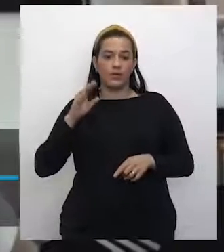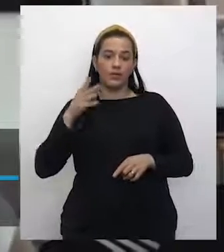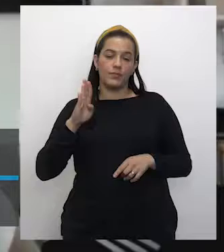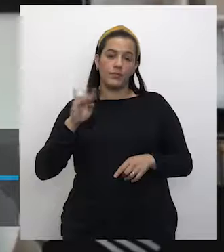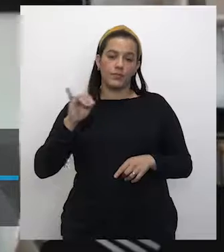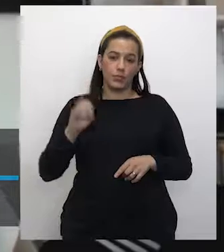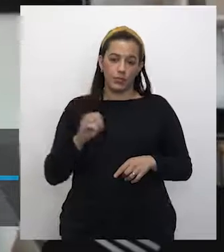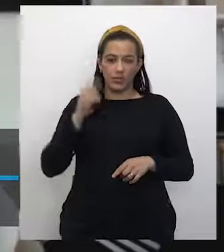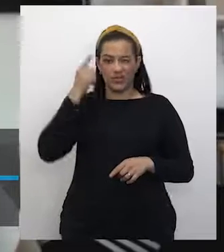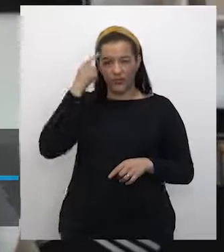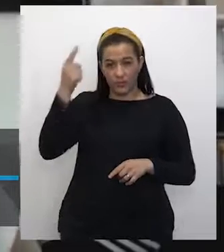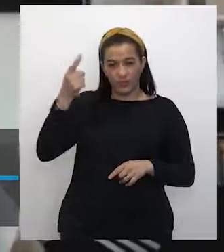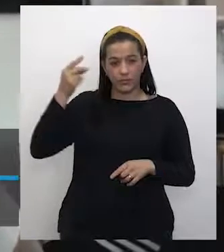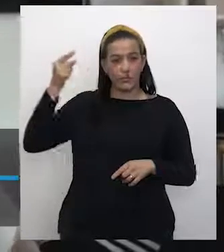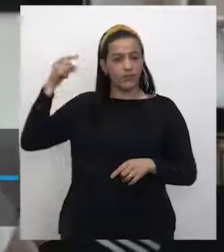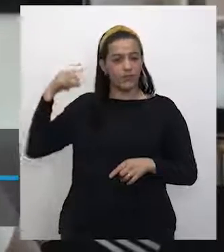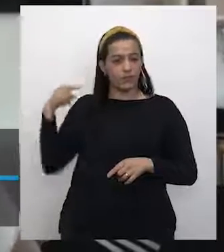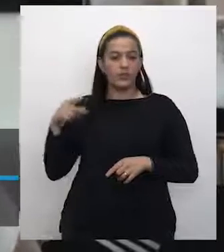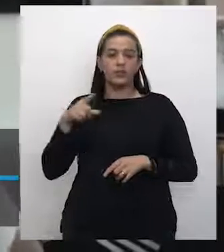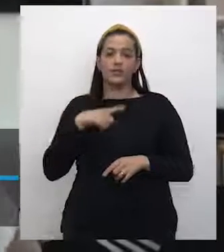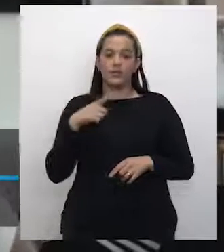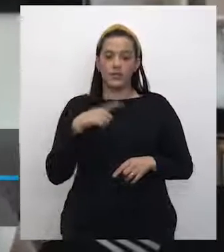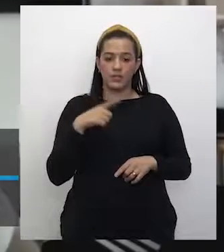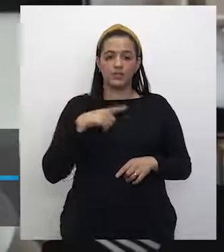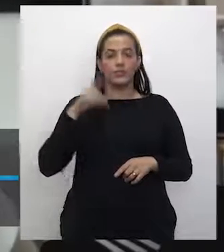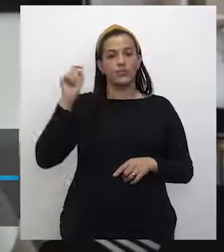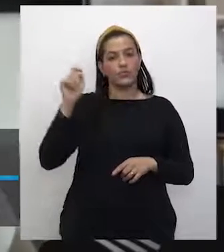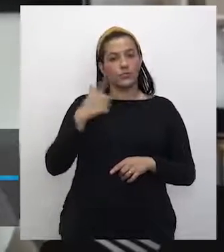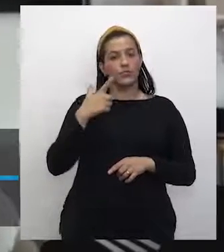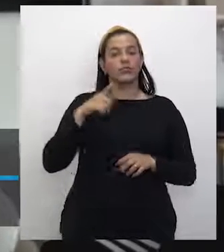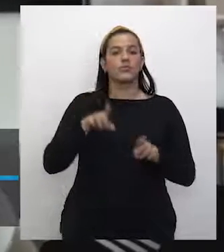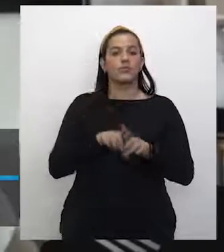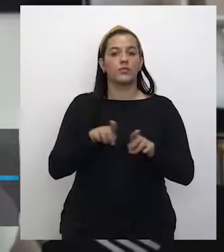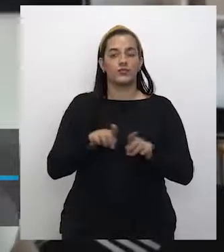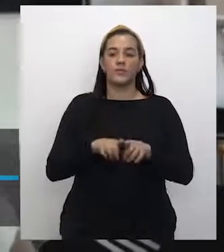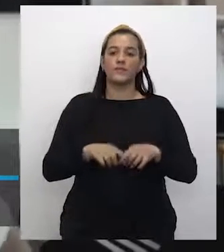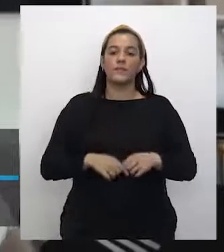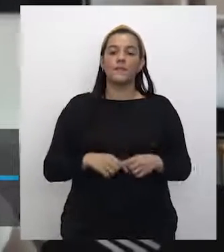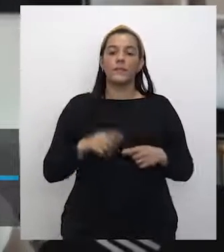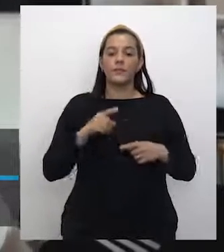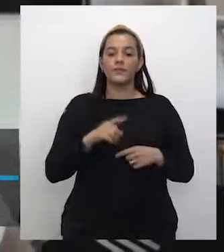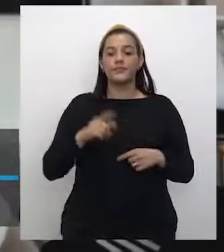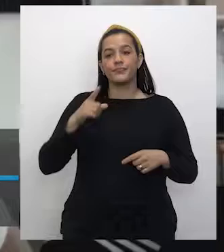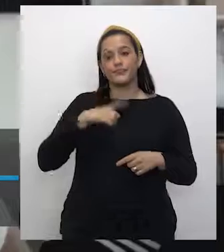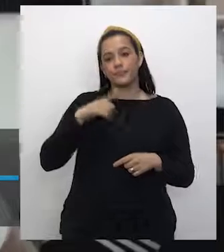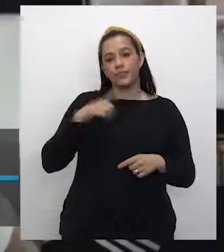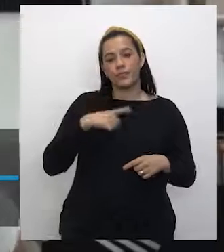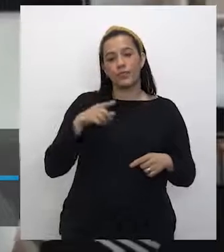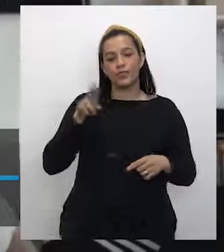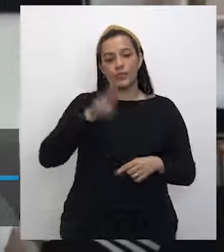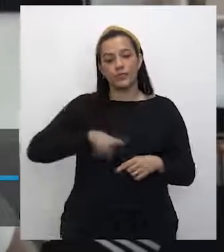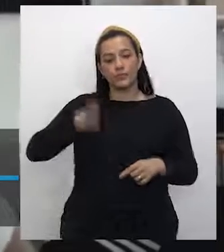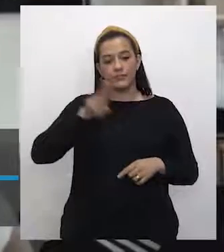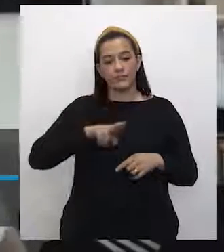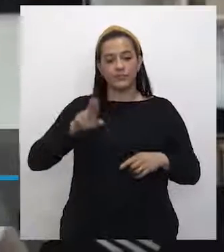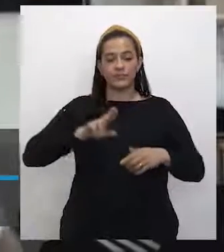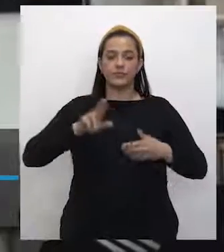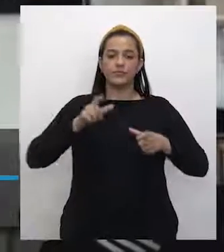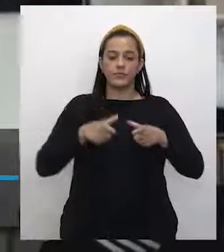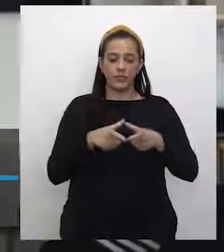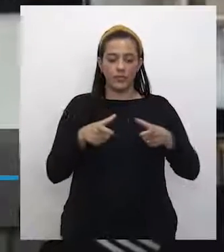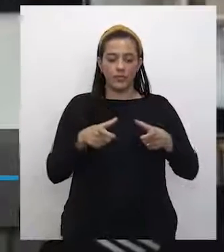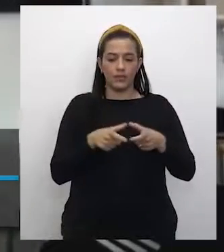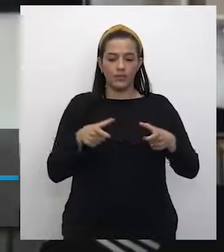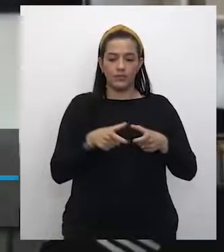fotovoltaica, né, e a energia termosolar, né? Então, são duas coisas diferentes, usando a